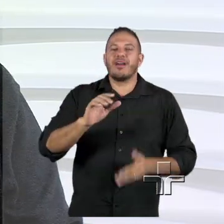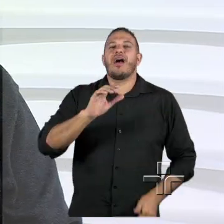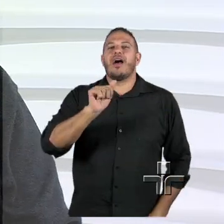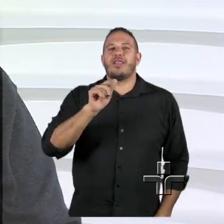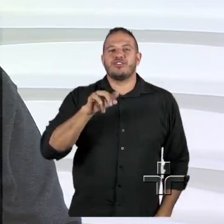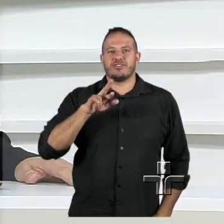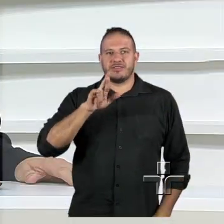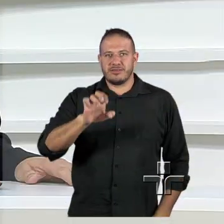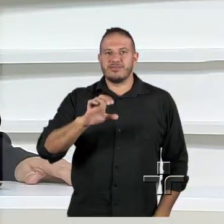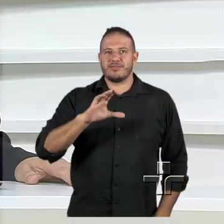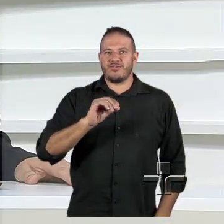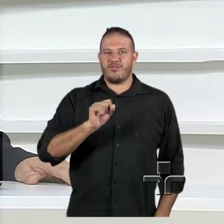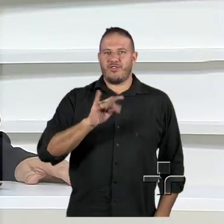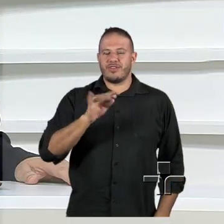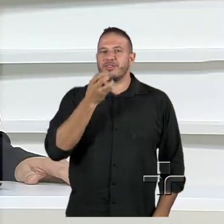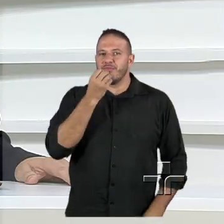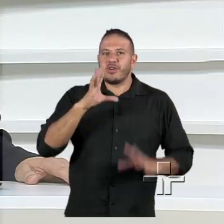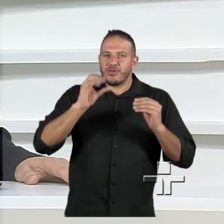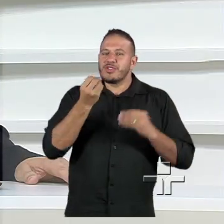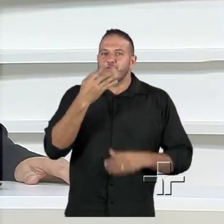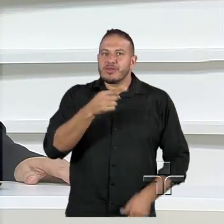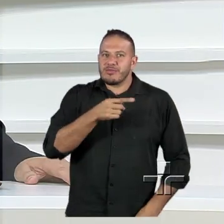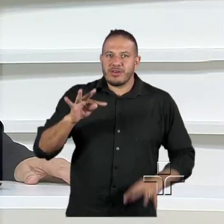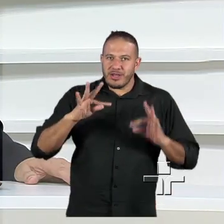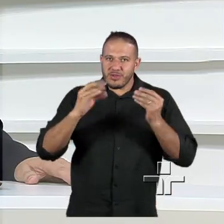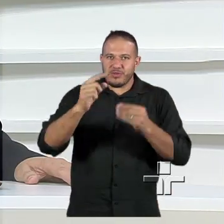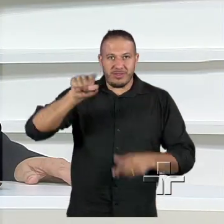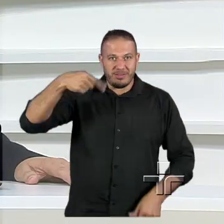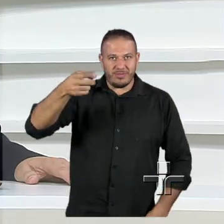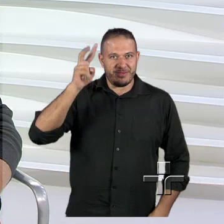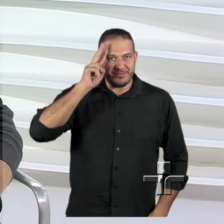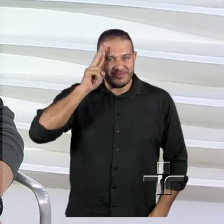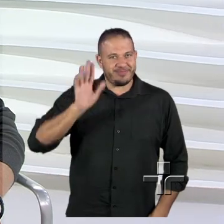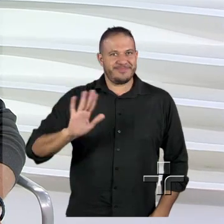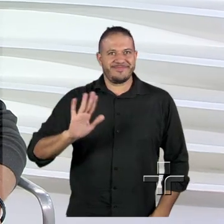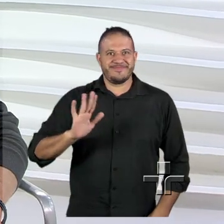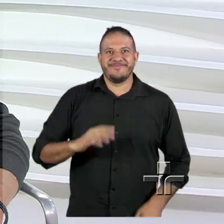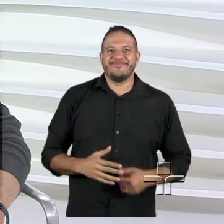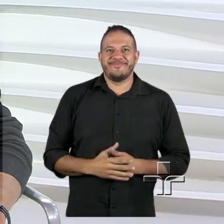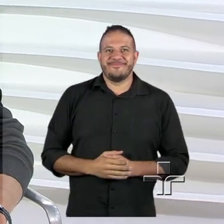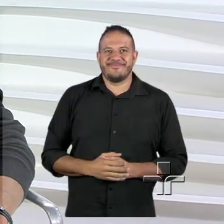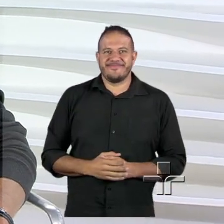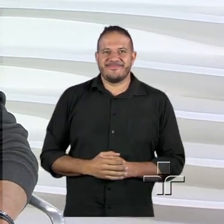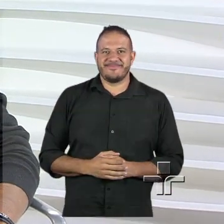Costa. Boa noite, boa semana a todos e até segunda.